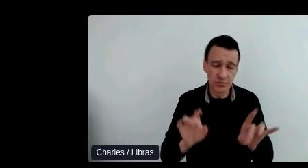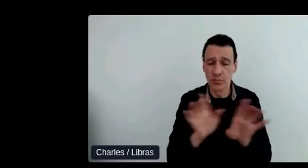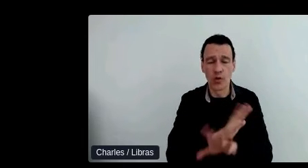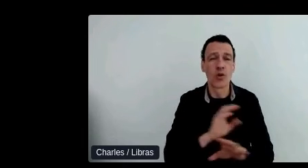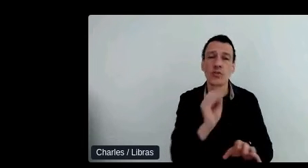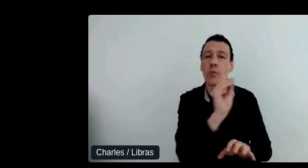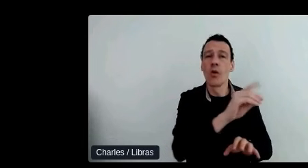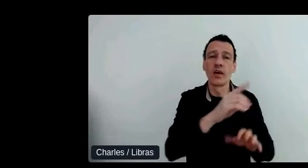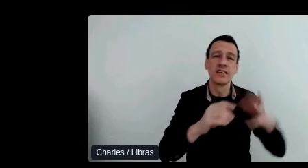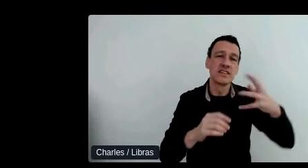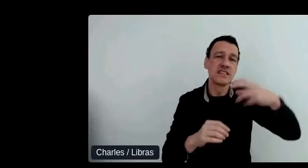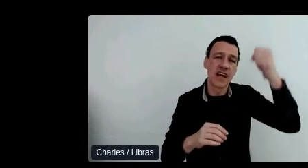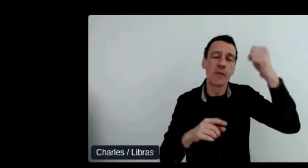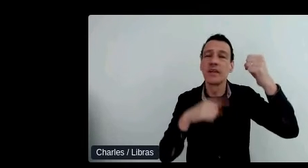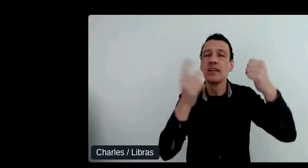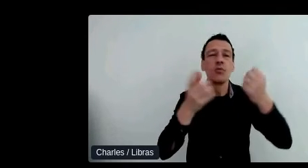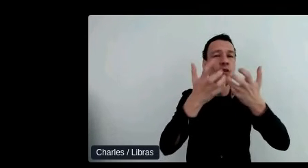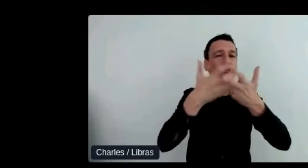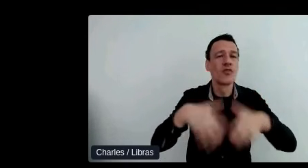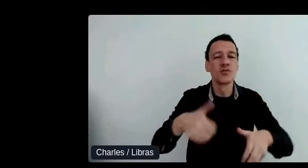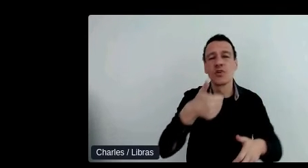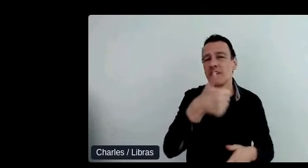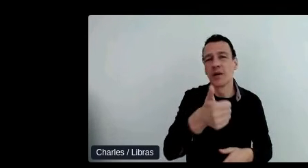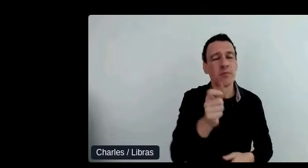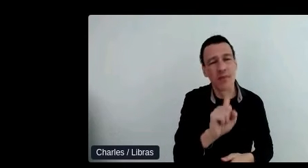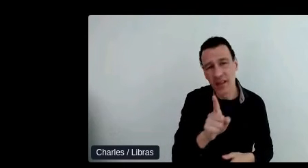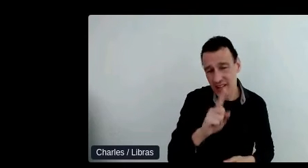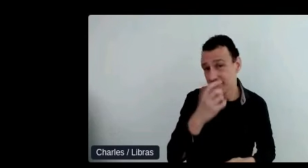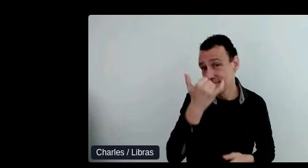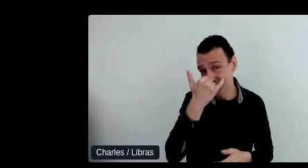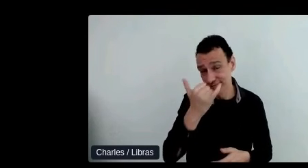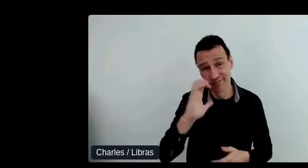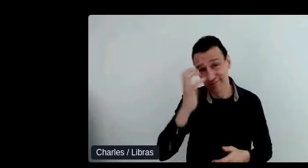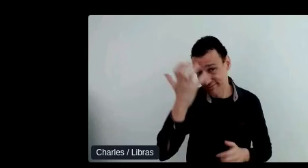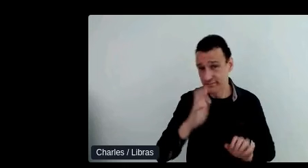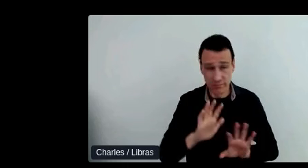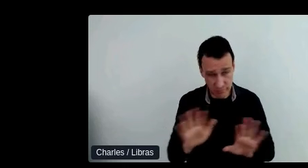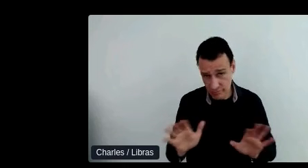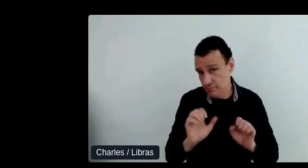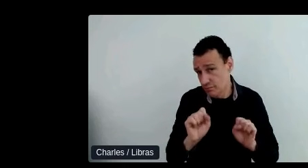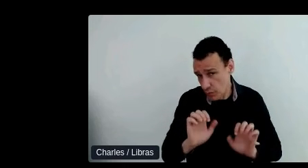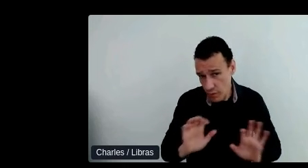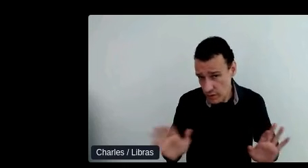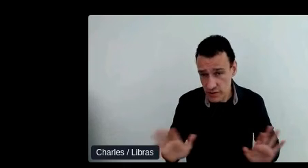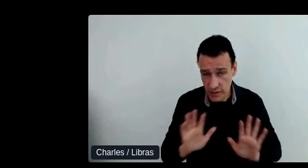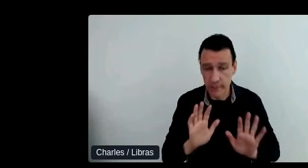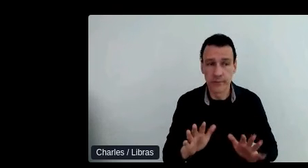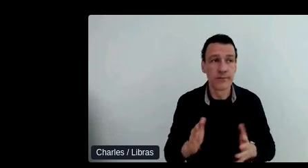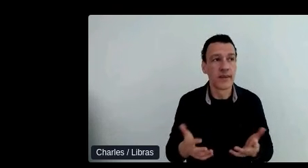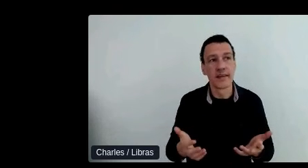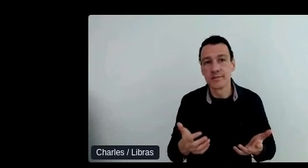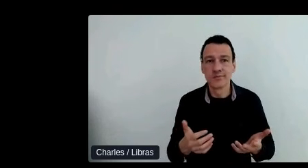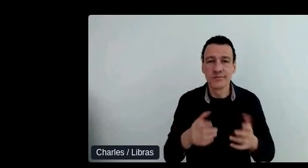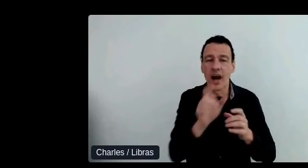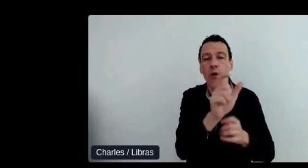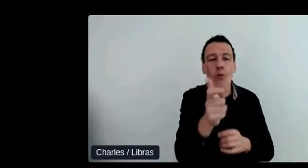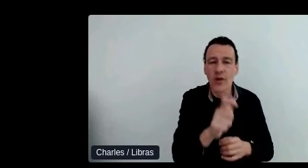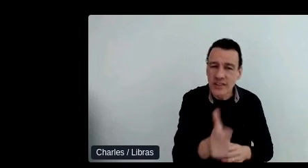não funciona. Isso não só para algoritmos preconceituosos. Vários tipos de algoritmos sofrem com